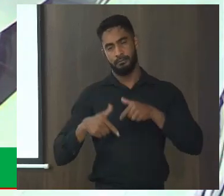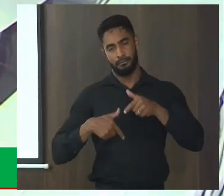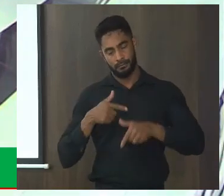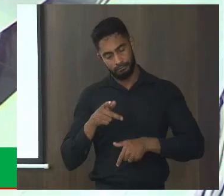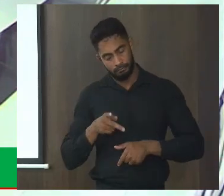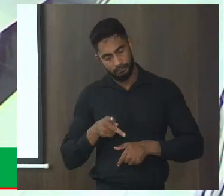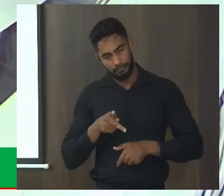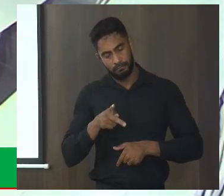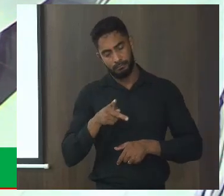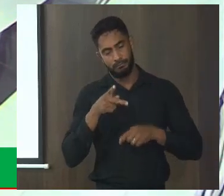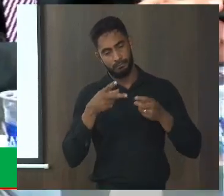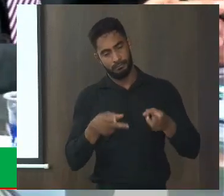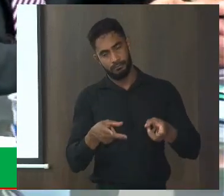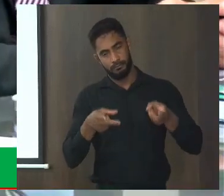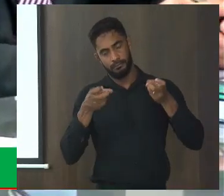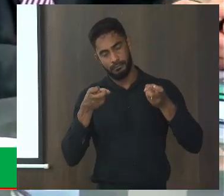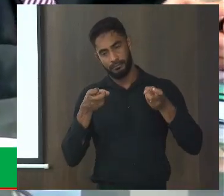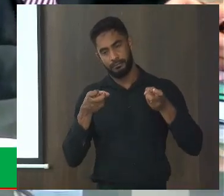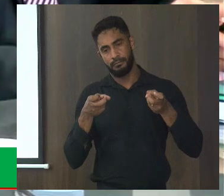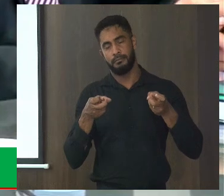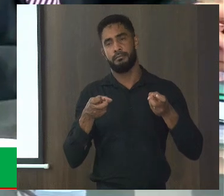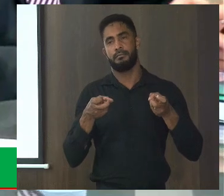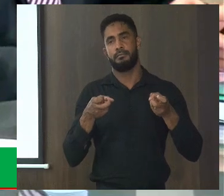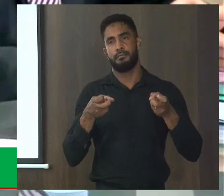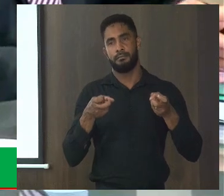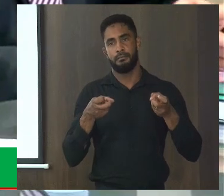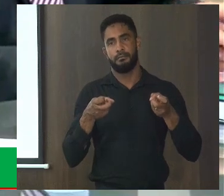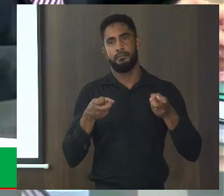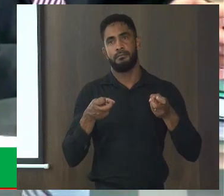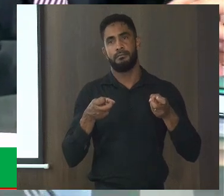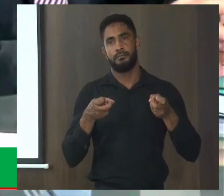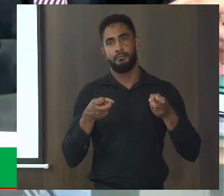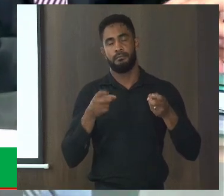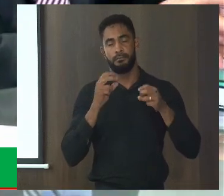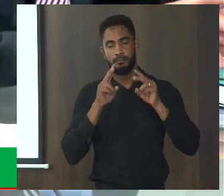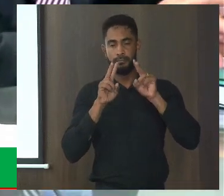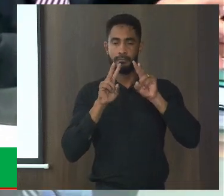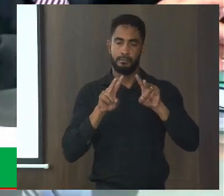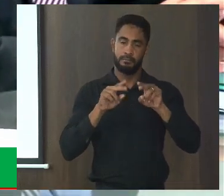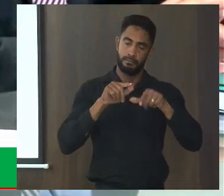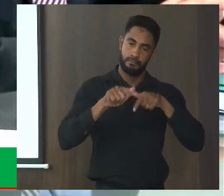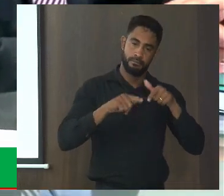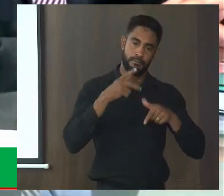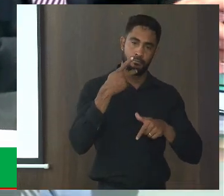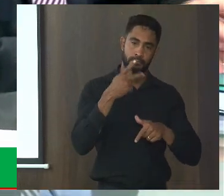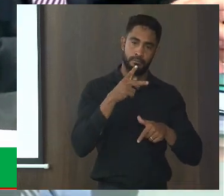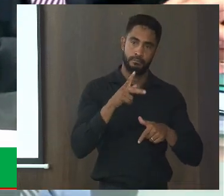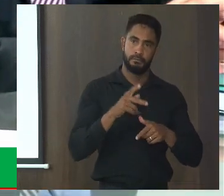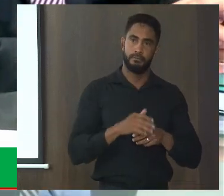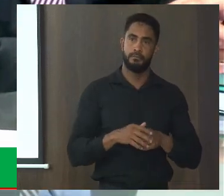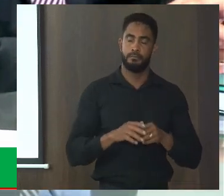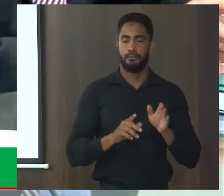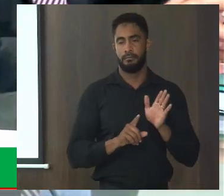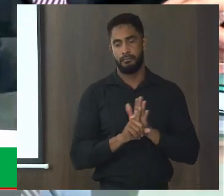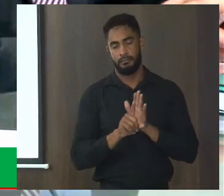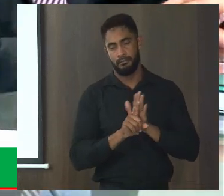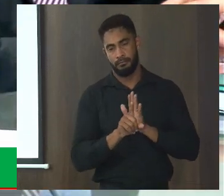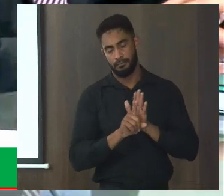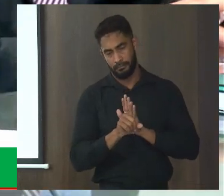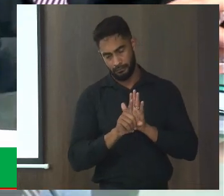A gente veio trabalhar nessa casa aqui, na outra legislatura, e eu vi e acompanhava o trabalho do senhor. Mas eu tenho umas perguntas a fazer ao